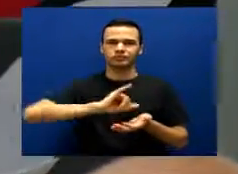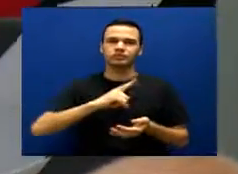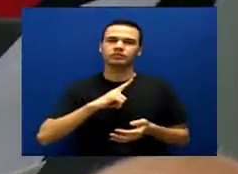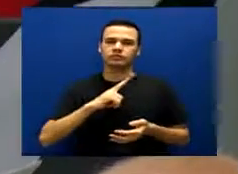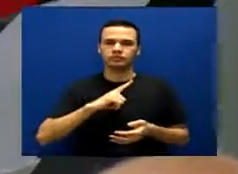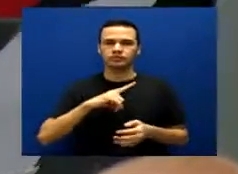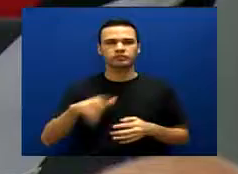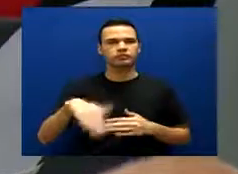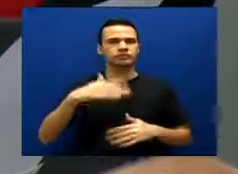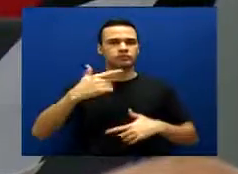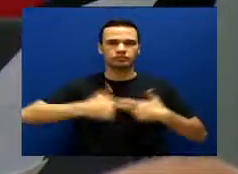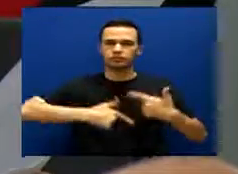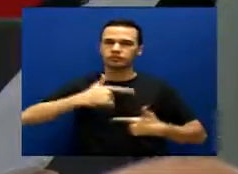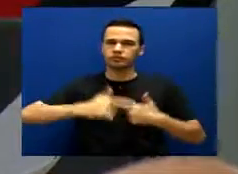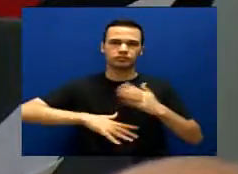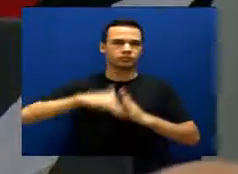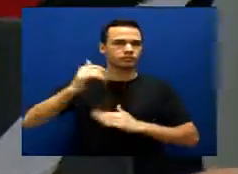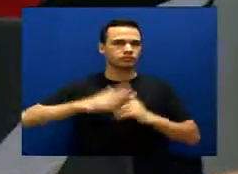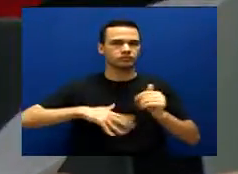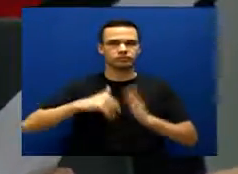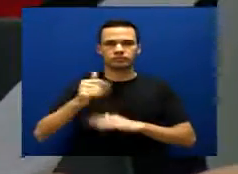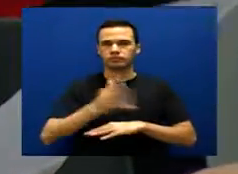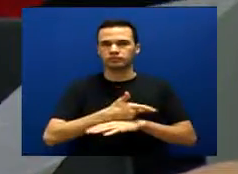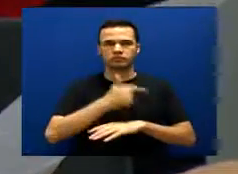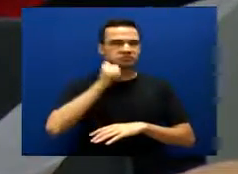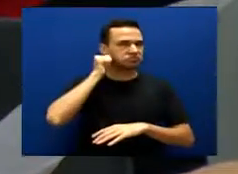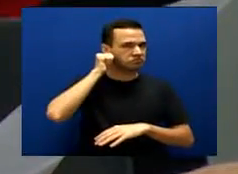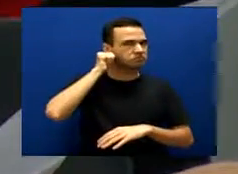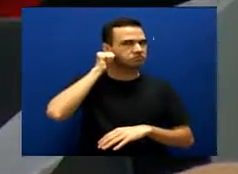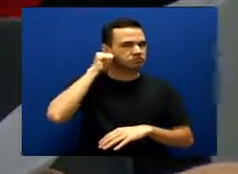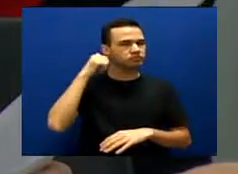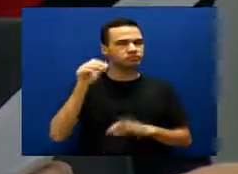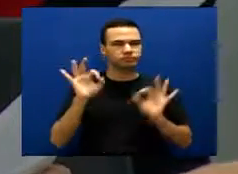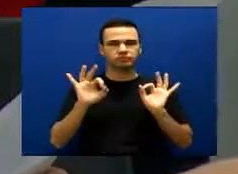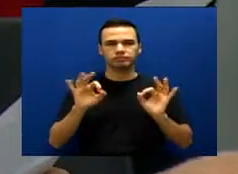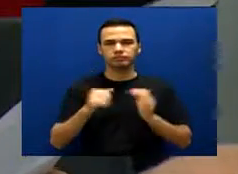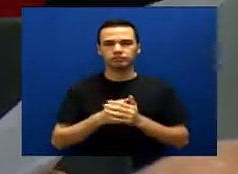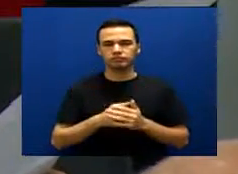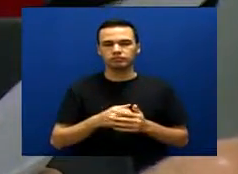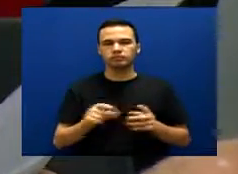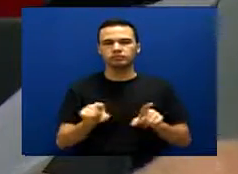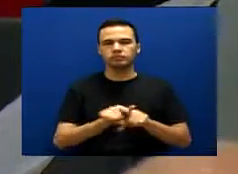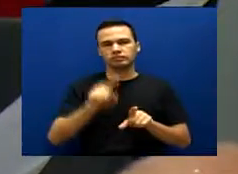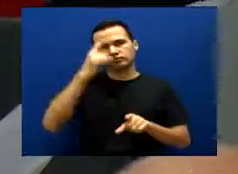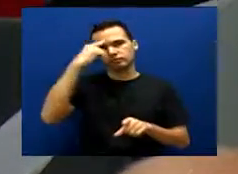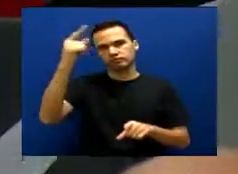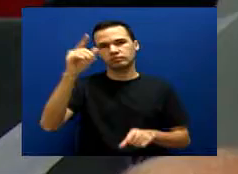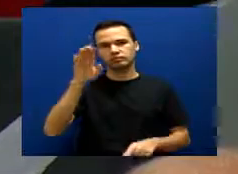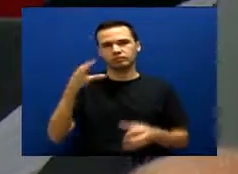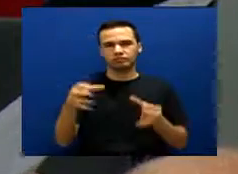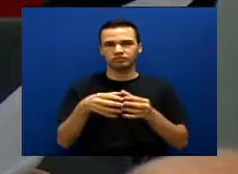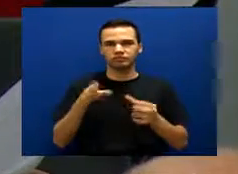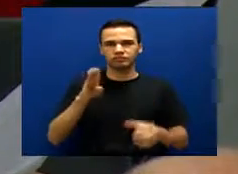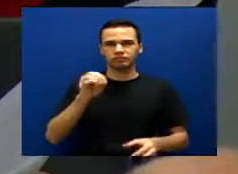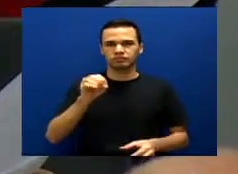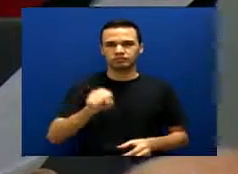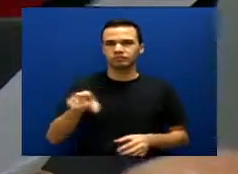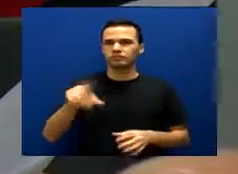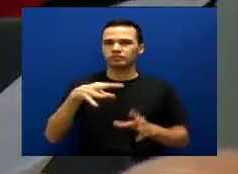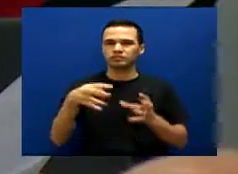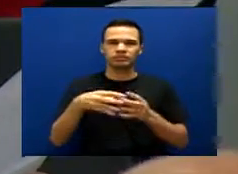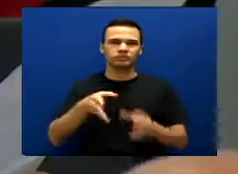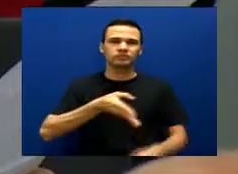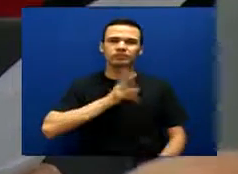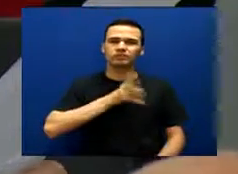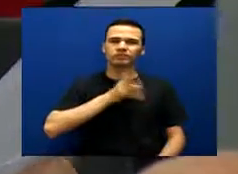um trabalho incrível, maravilhoso, atendimento ímpar. Considerando que o Banco de Olhos de Sorocaba é reconhecido em todo